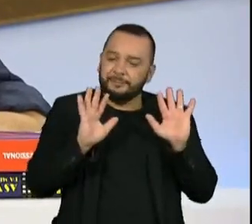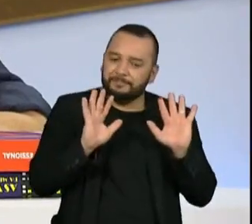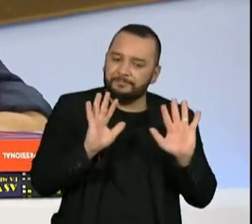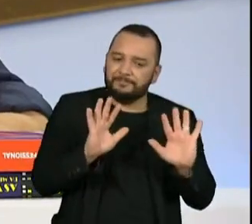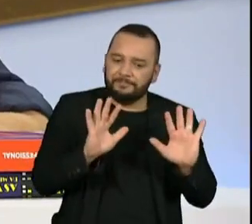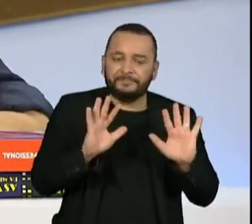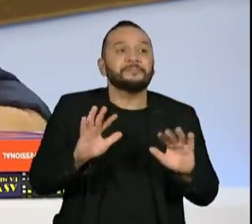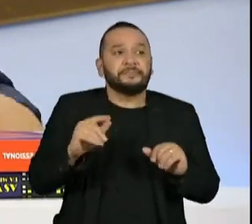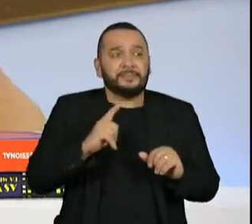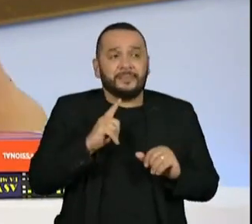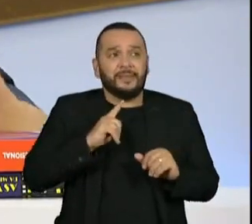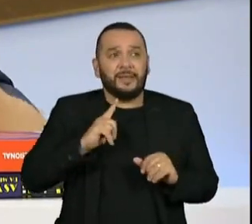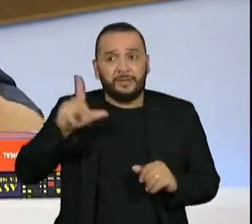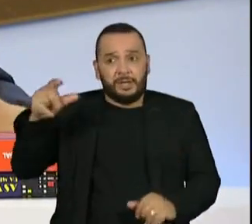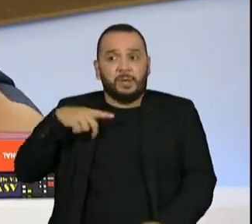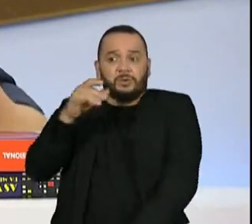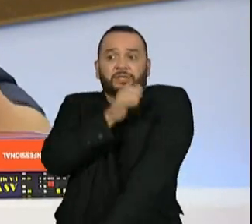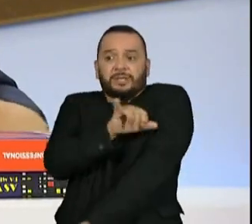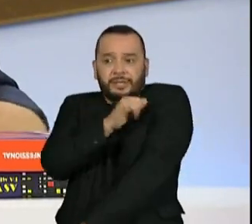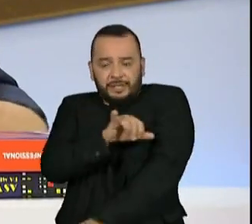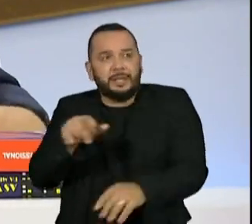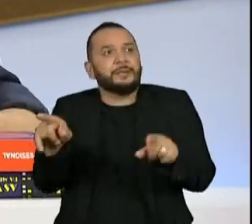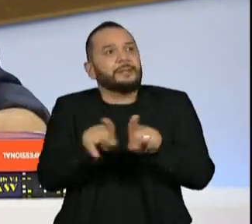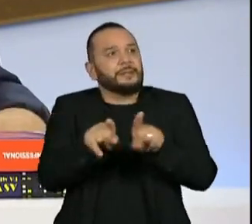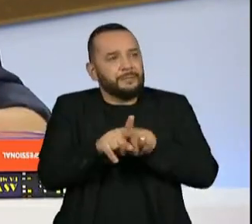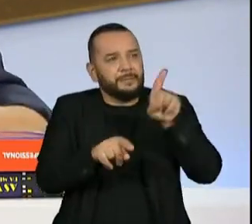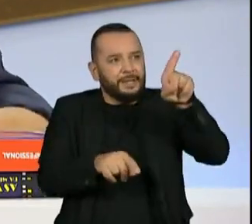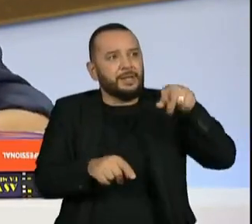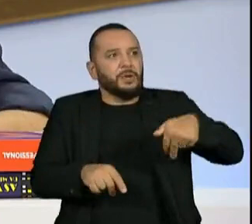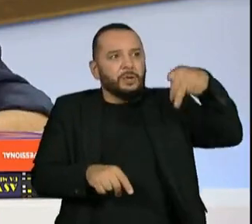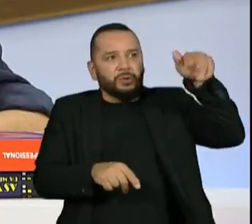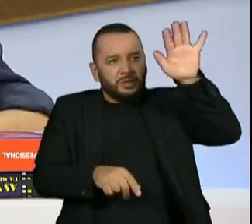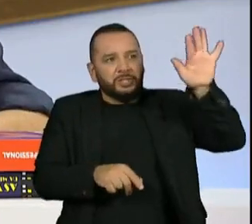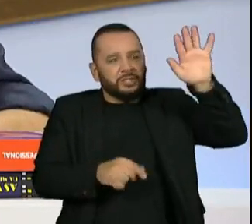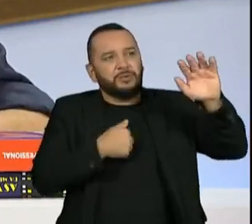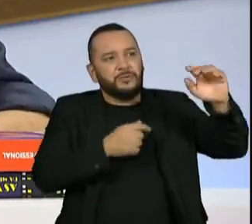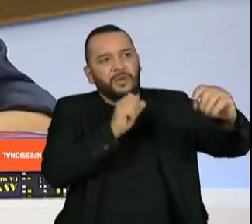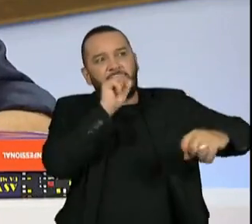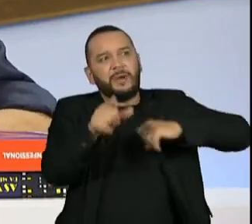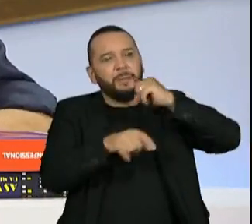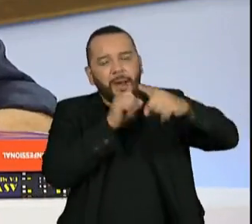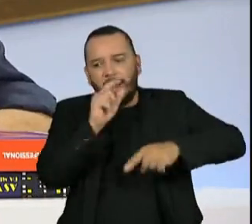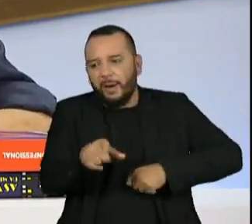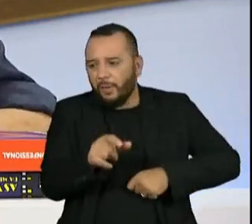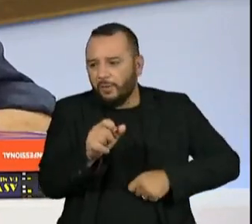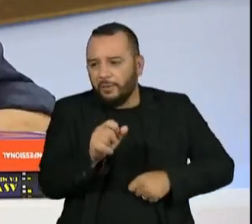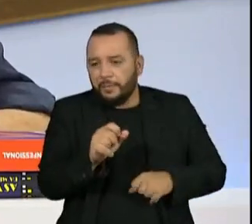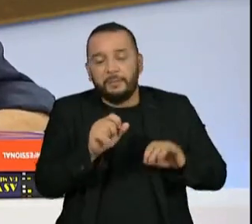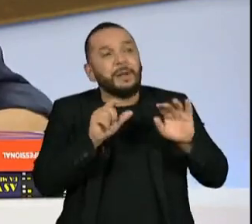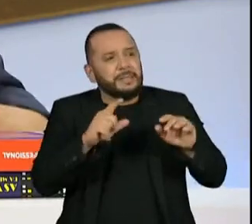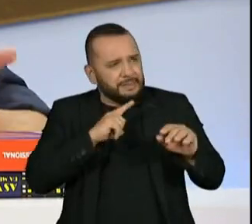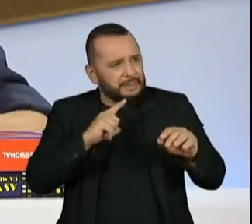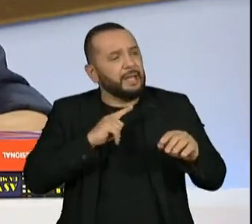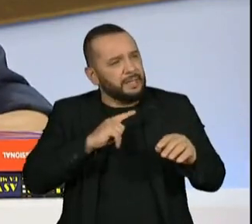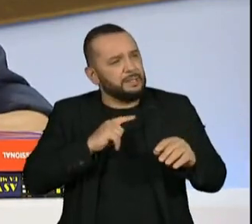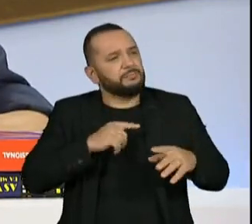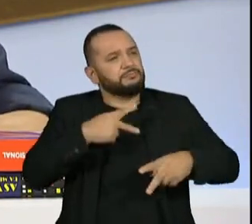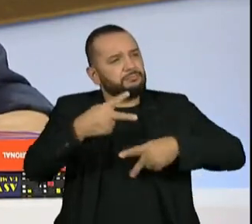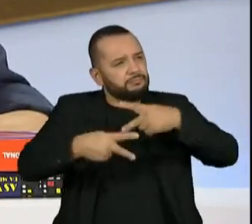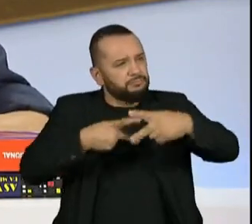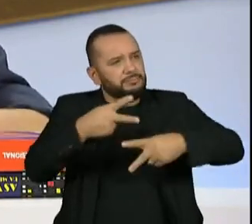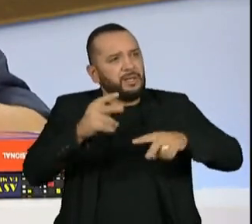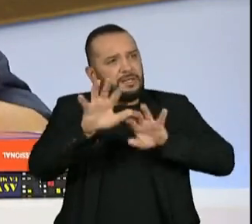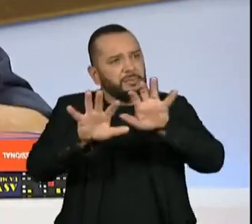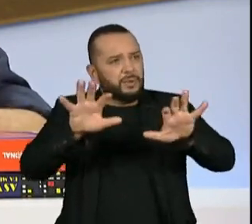no Rio de Janeiro, inclusive dos nordestinos que falavam mal, ou seja, ela teve uma repercussão. As primeiras bienais de arte, que são dos